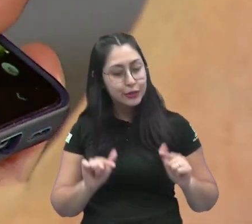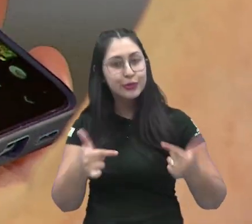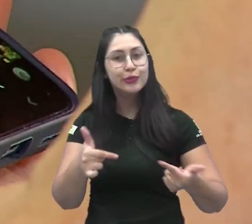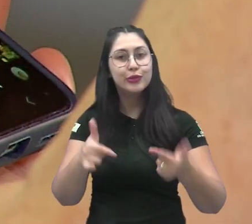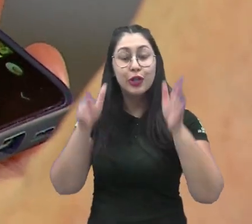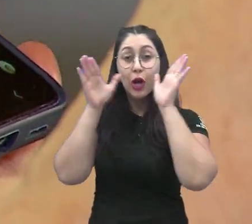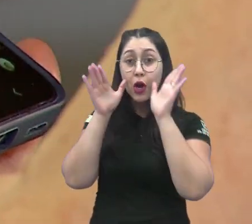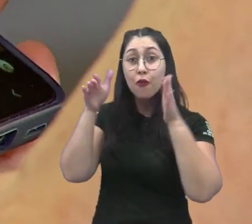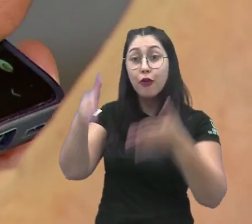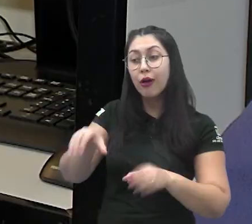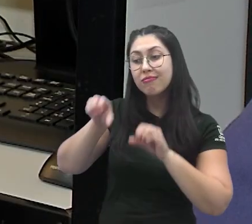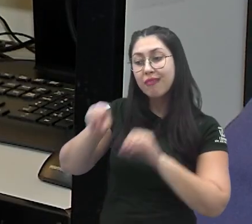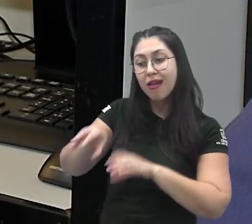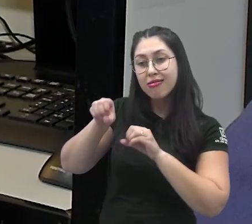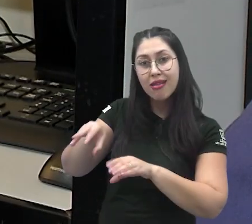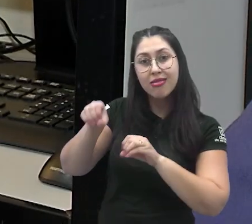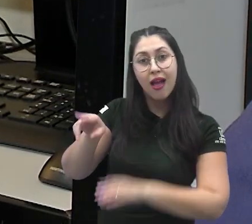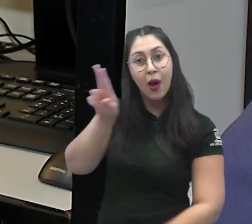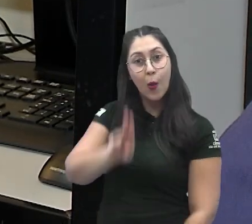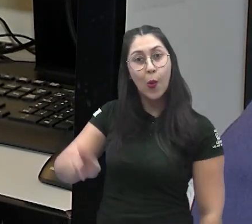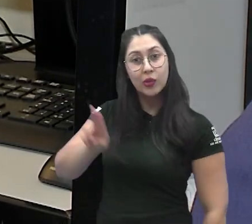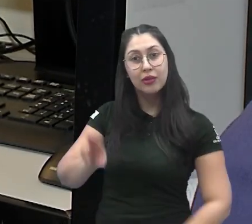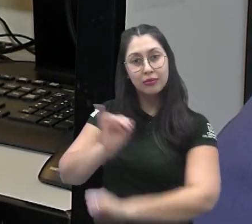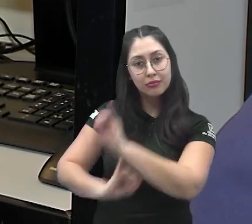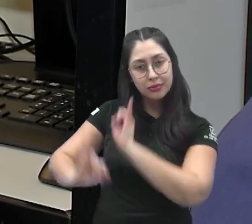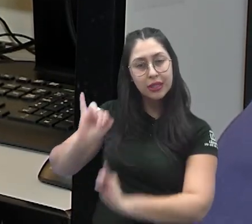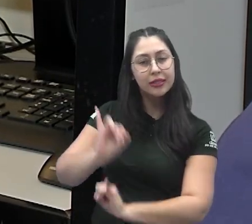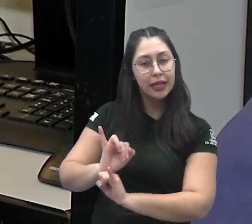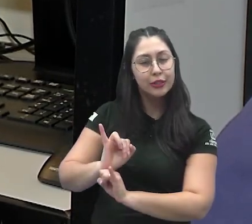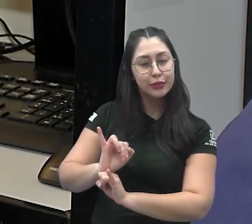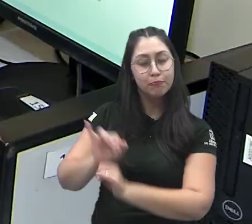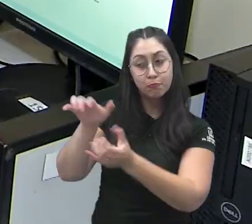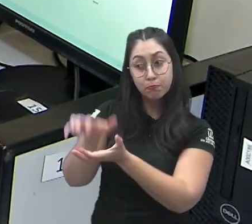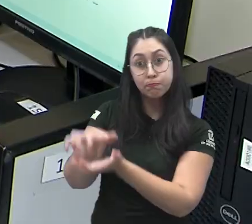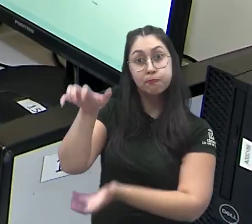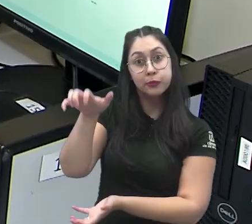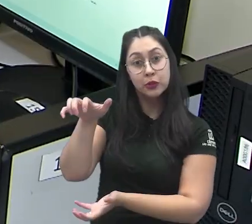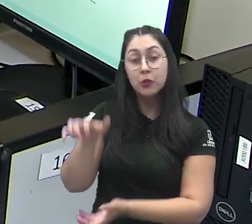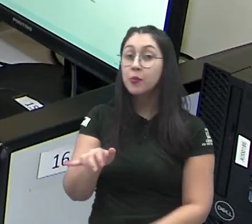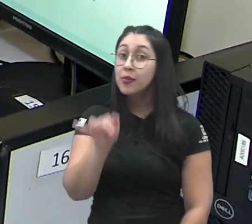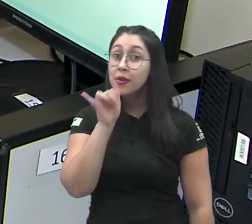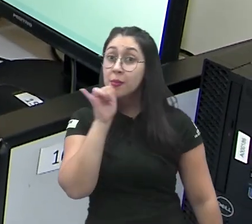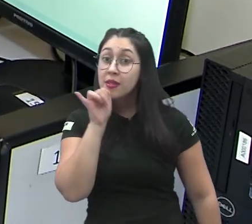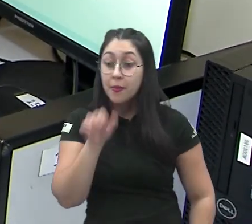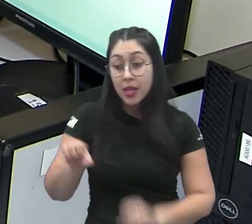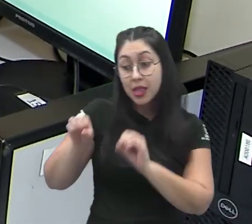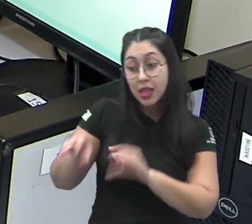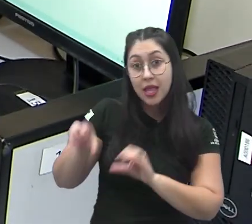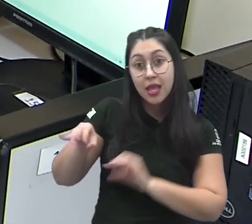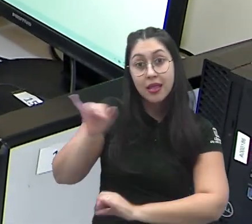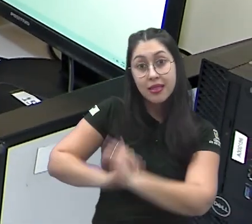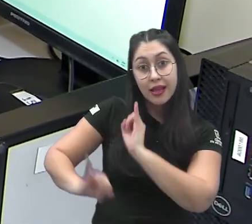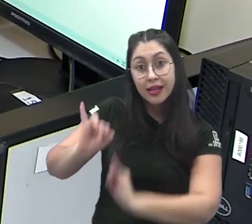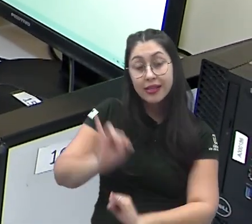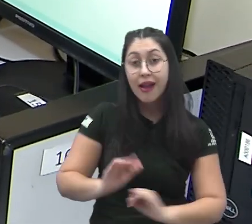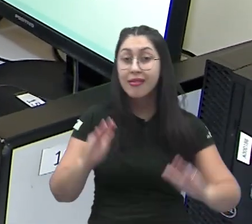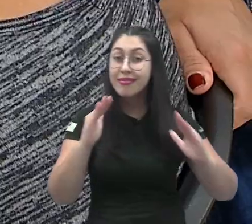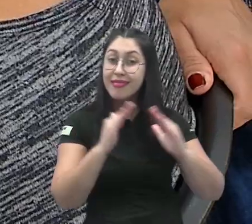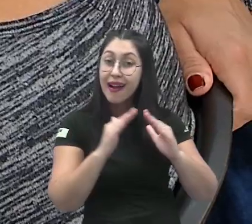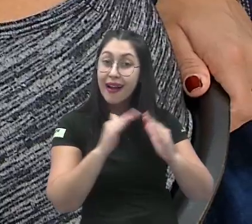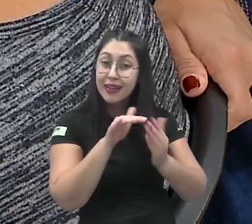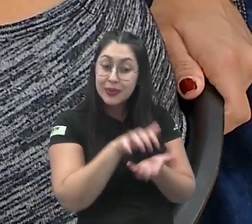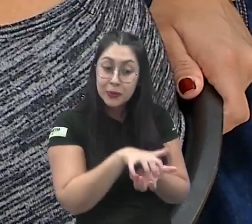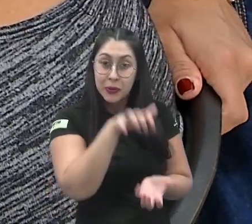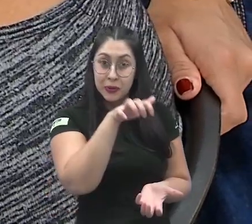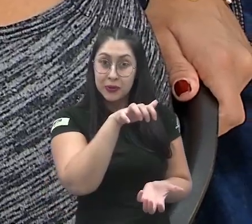com iniciativas voltadas para o letramento digital da pessoa idosa. Um exemplo desse trabalho são as aulas de informática